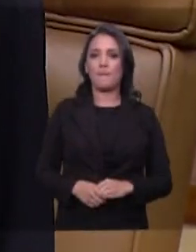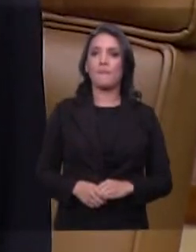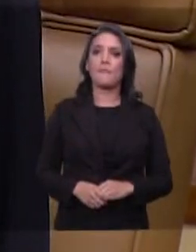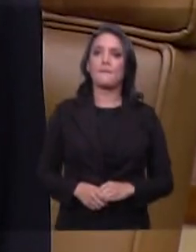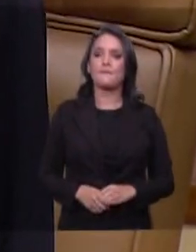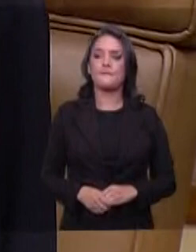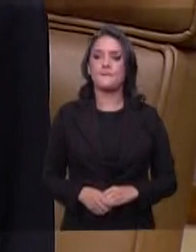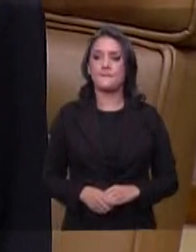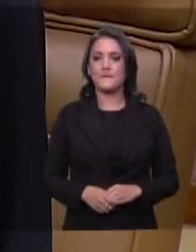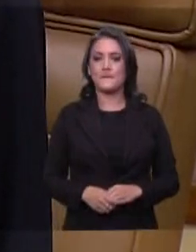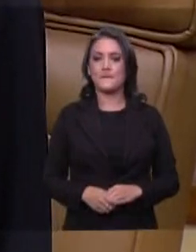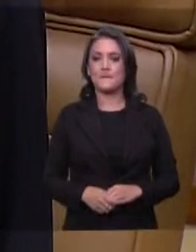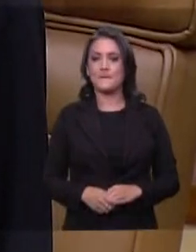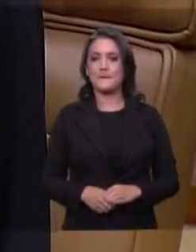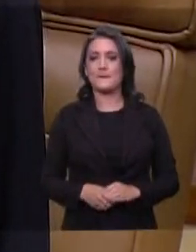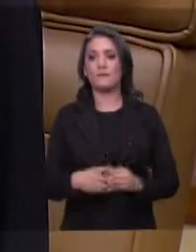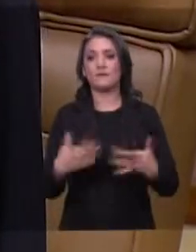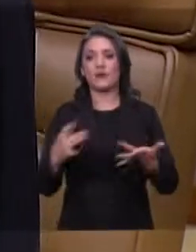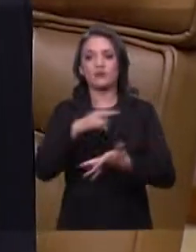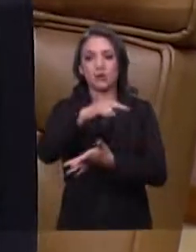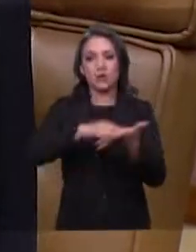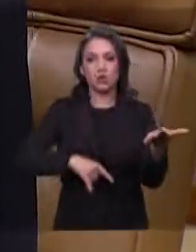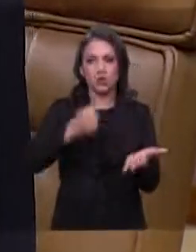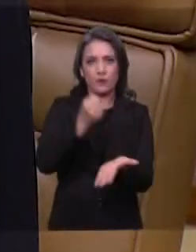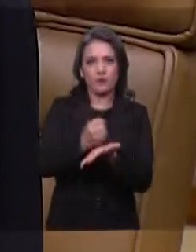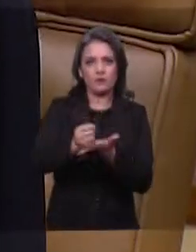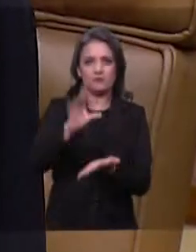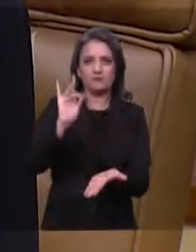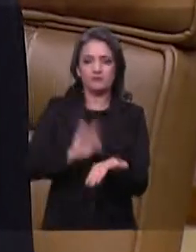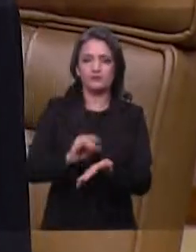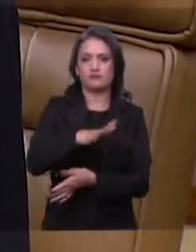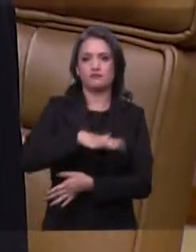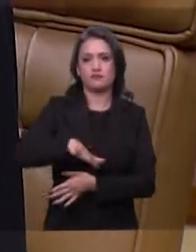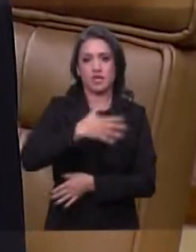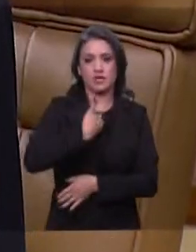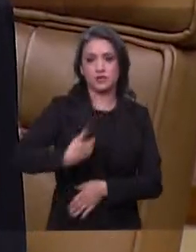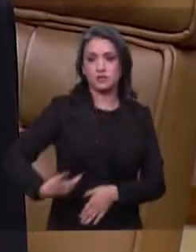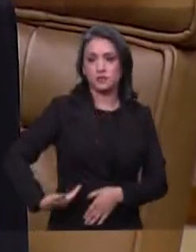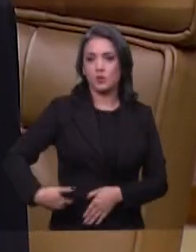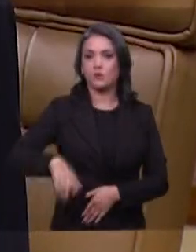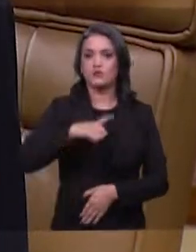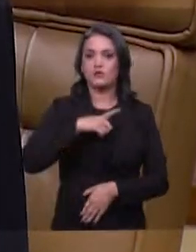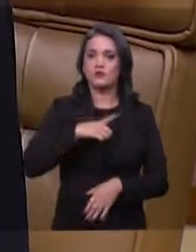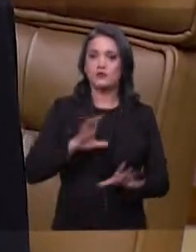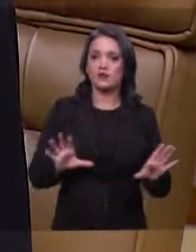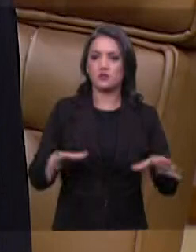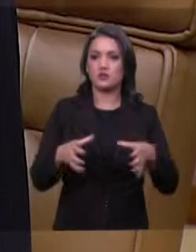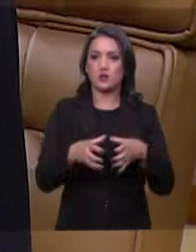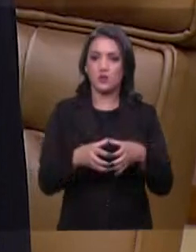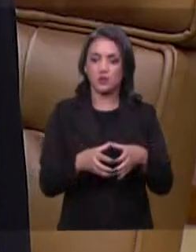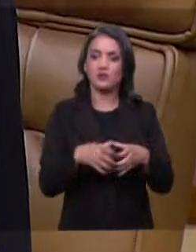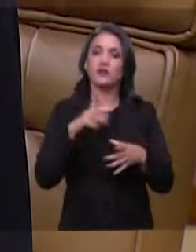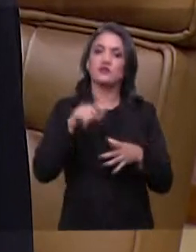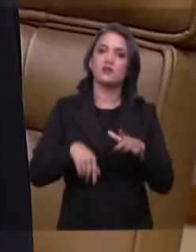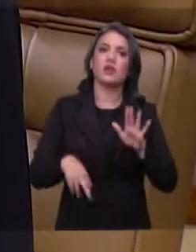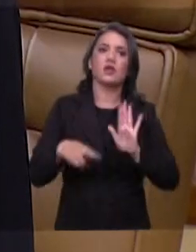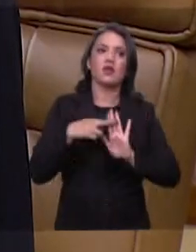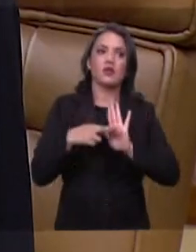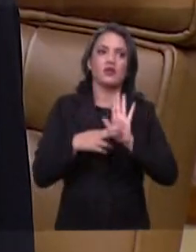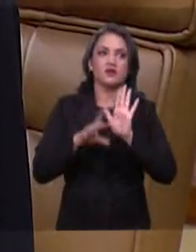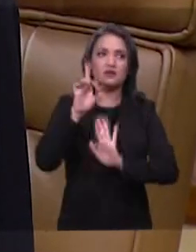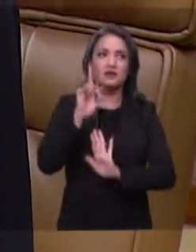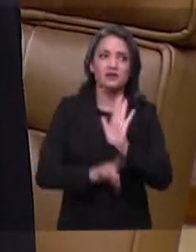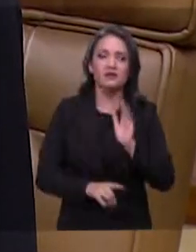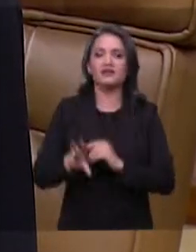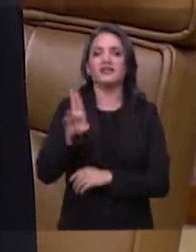Destaque, a regularização fundiária de áreas públicas ocupadas tradicionalmente pelas comunidades não apenas regulamenta a concessão do direito